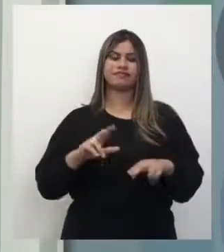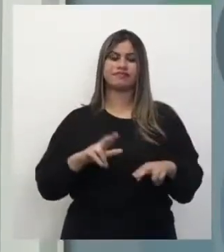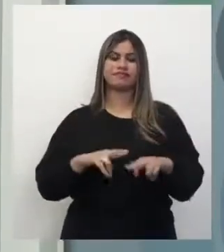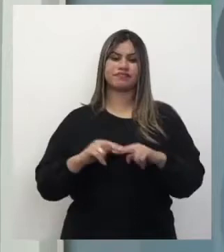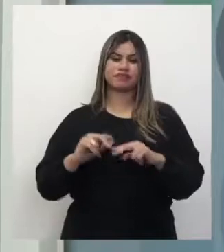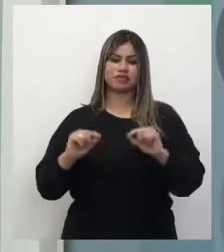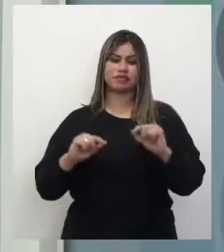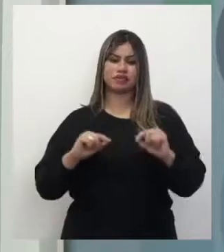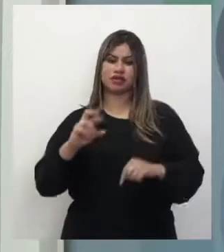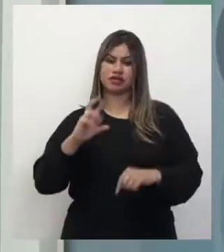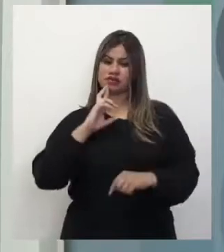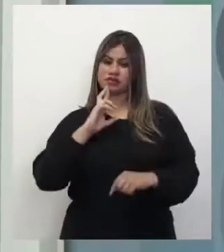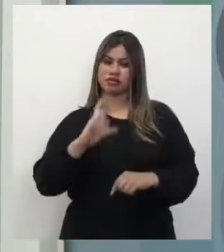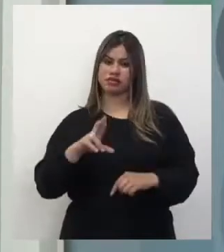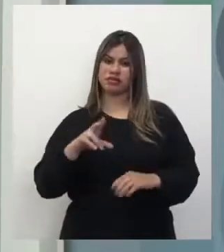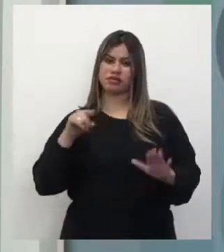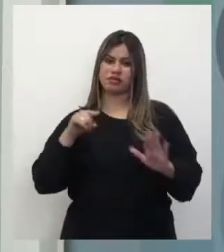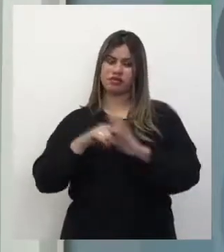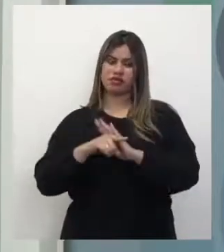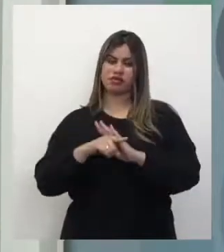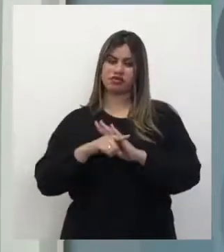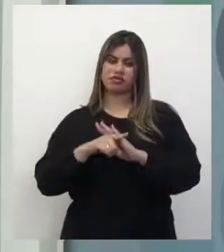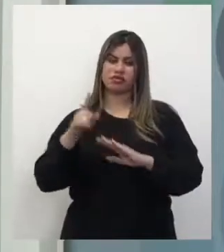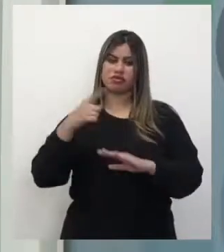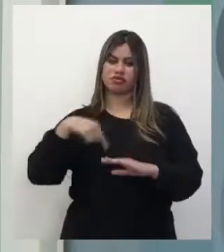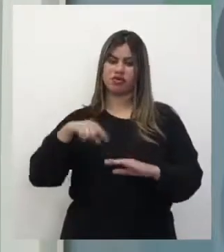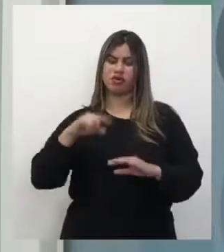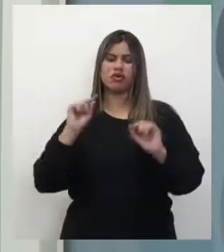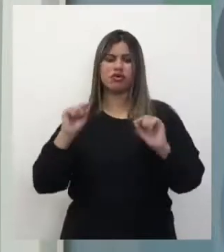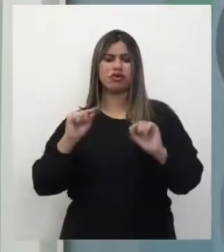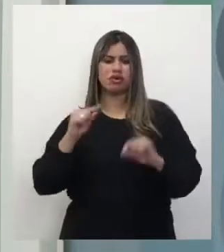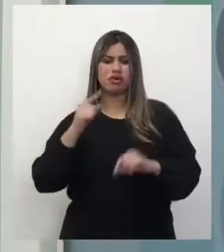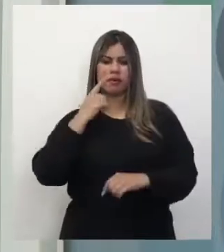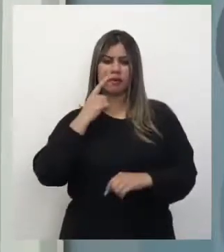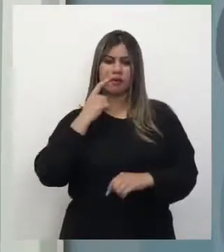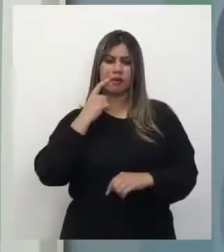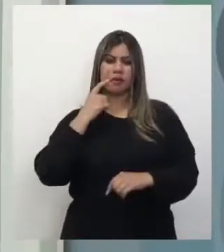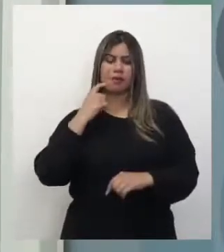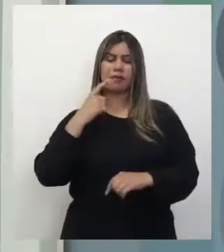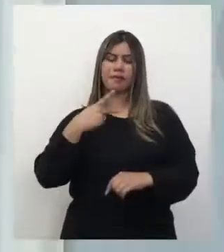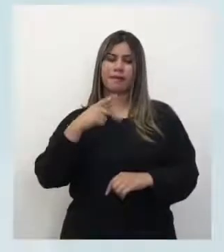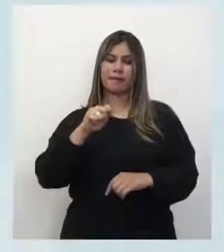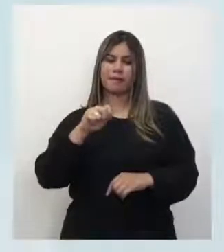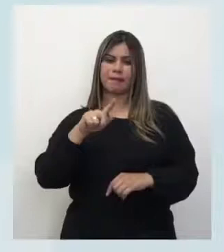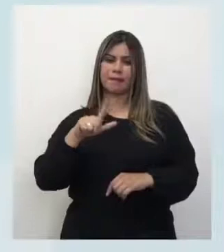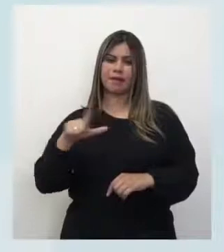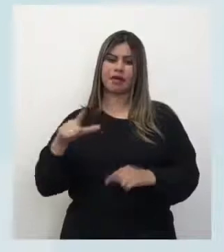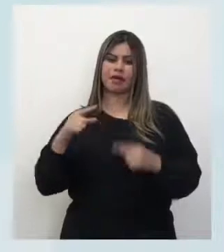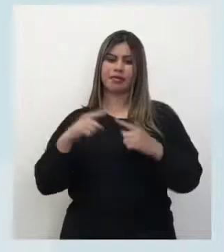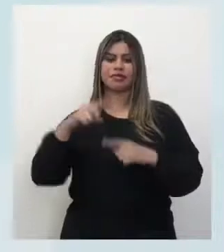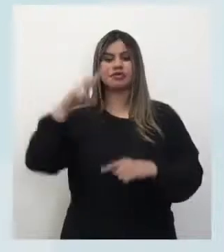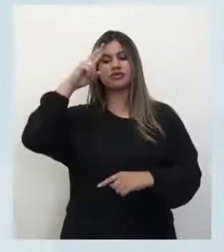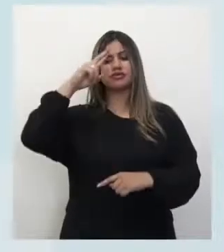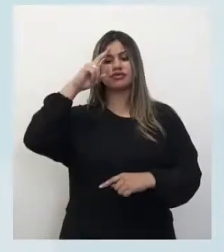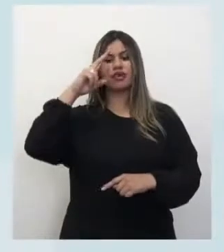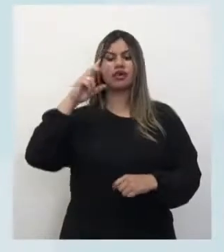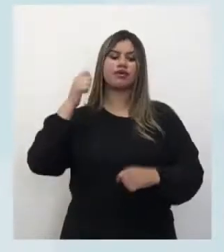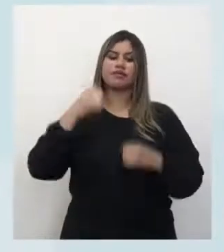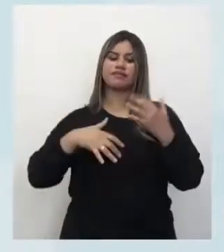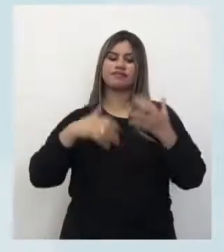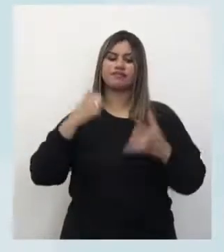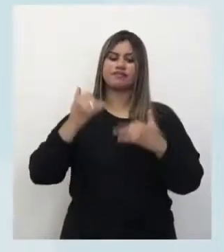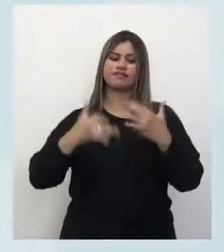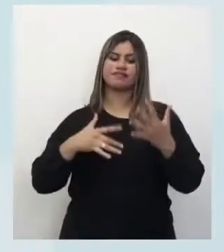que, respondendo aquela pergunta então, quem somos nós? Para o Paul Ricoeur, nós somos a história que nós contamos sobre